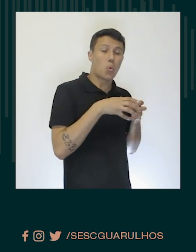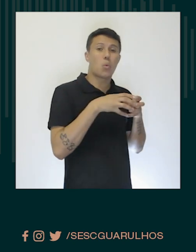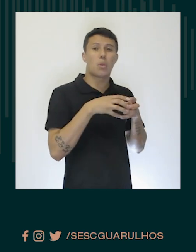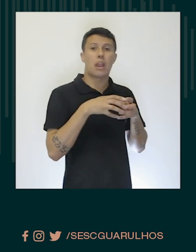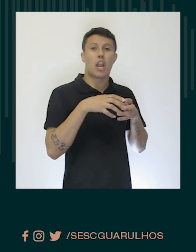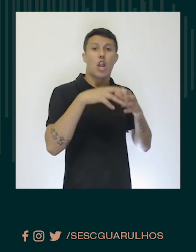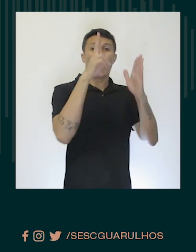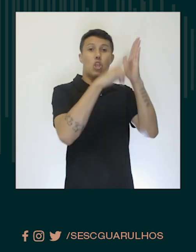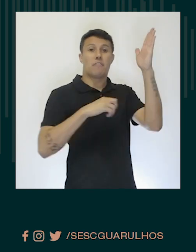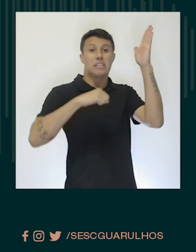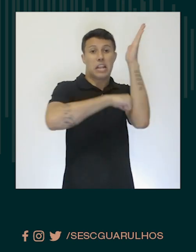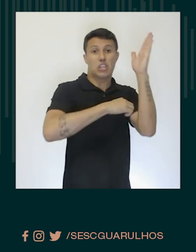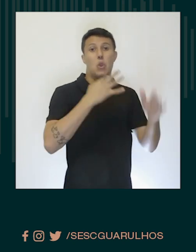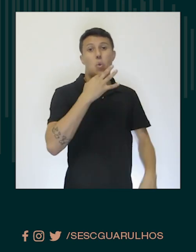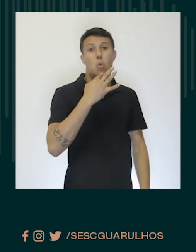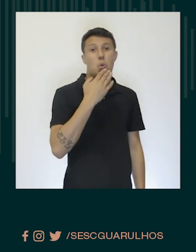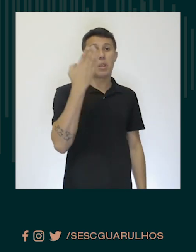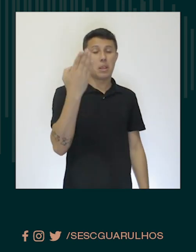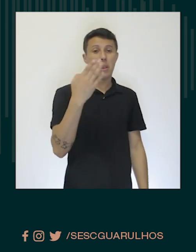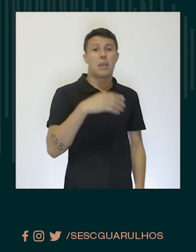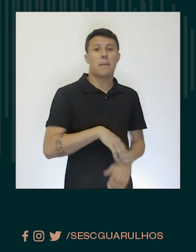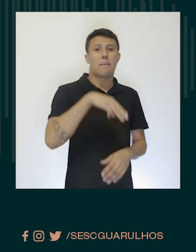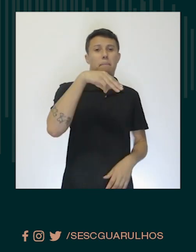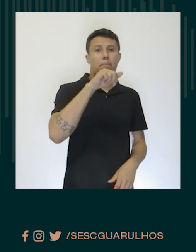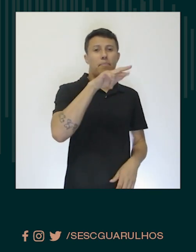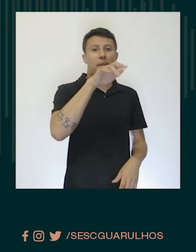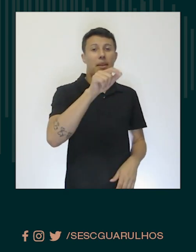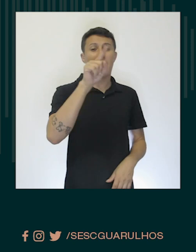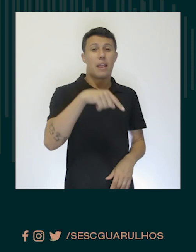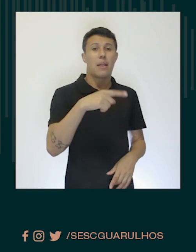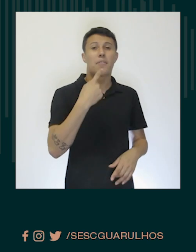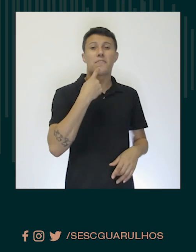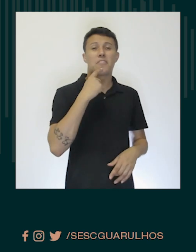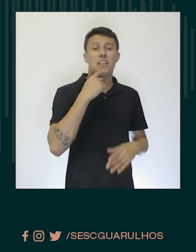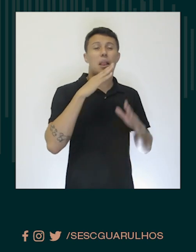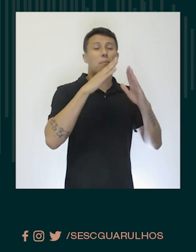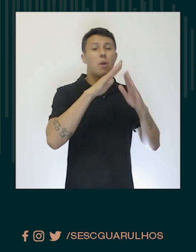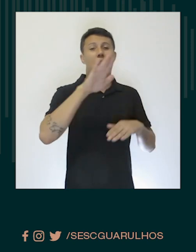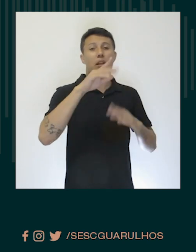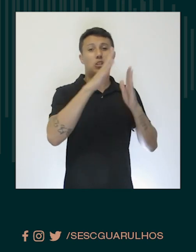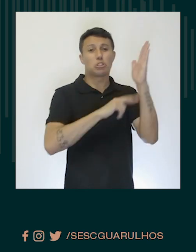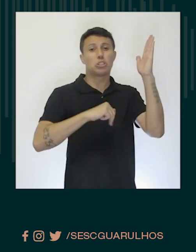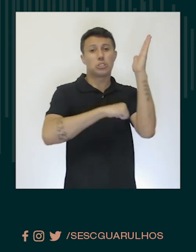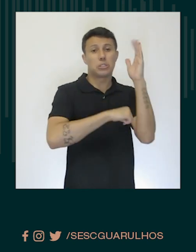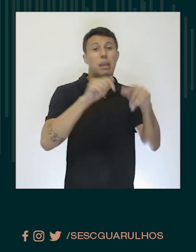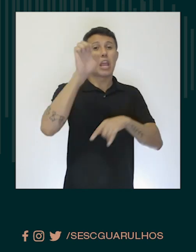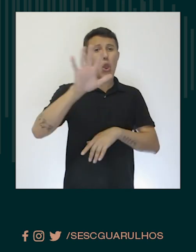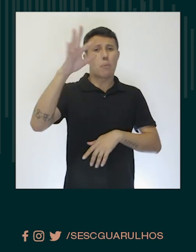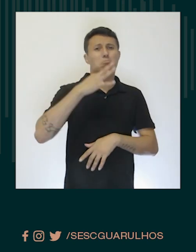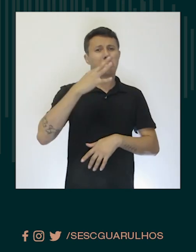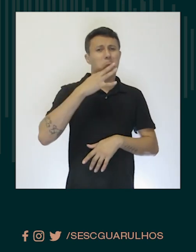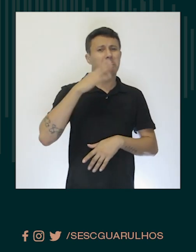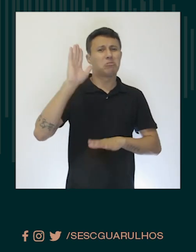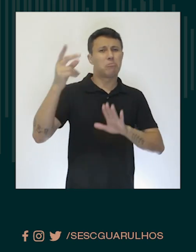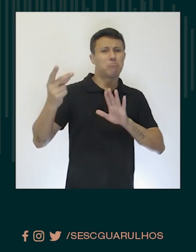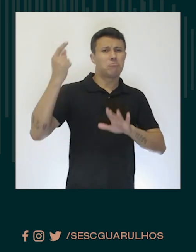uma pessoa que eu conheço, que é a Maria. Ela é finlandesa, uma amiga minha, se conheceu na Europa. E